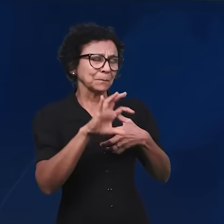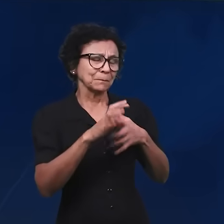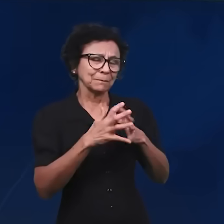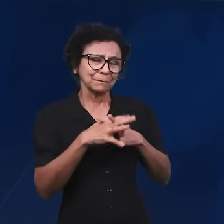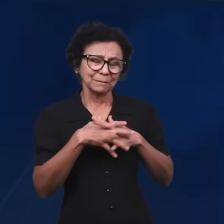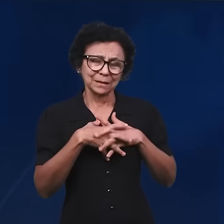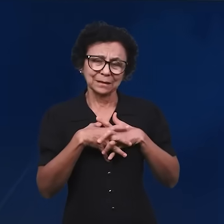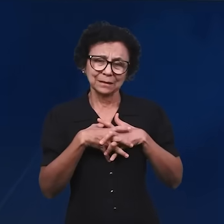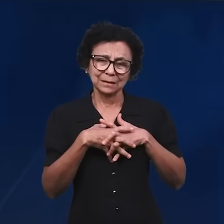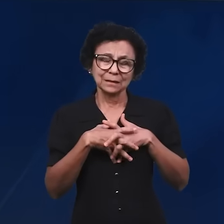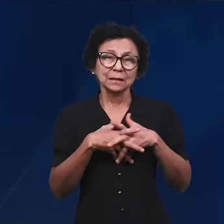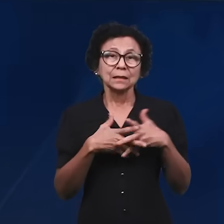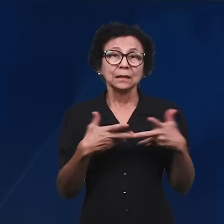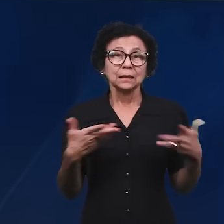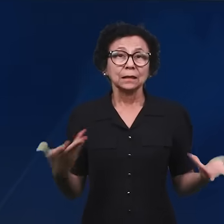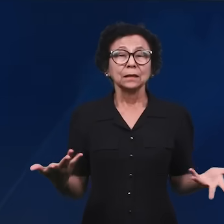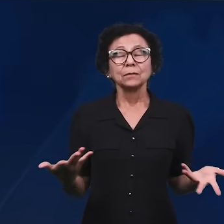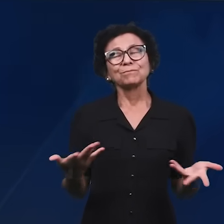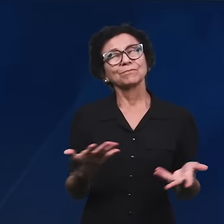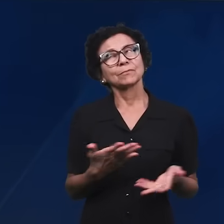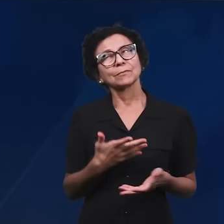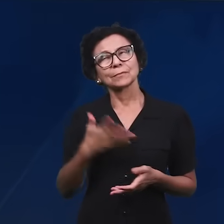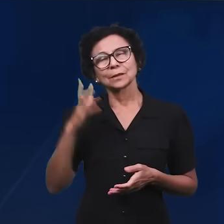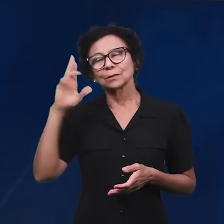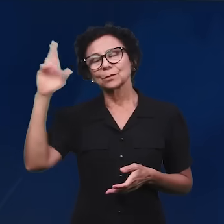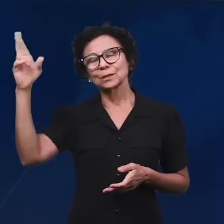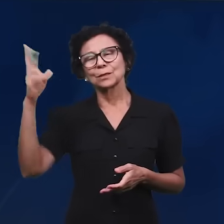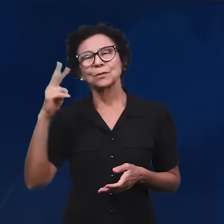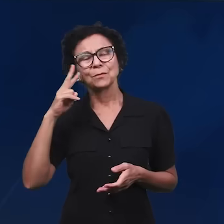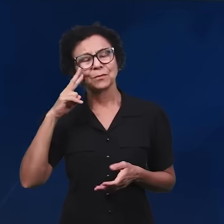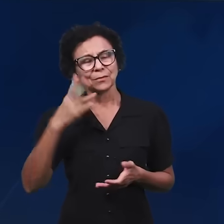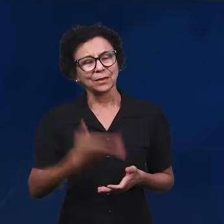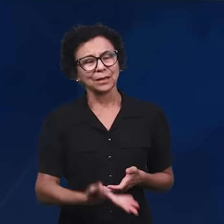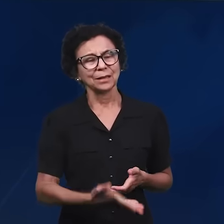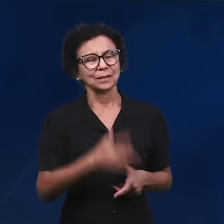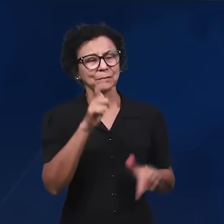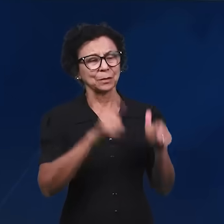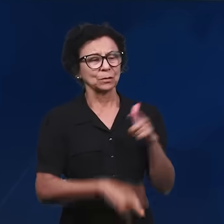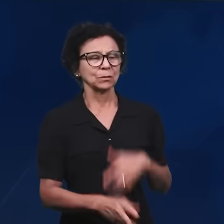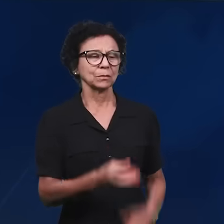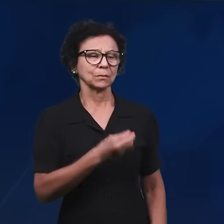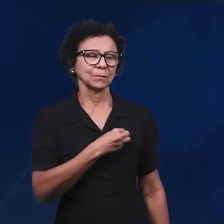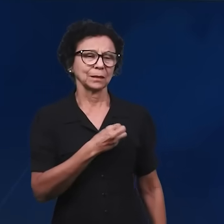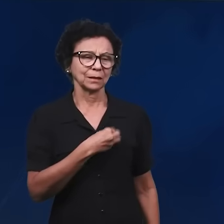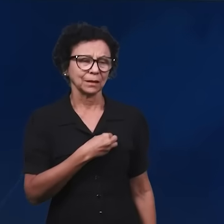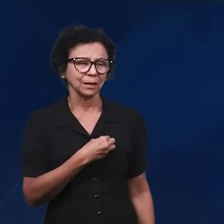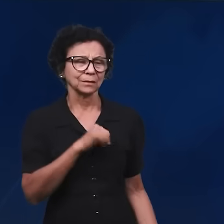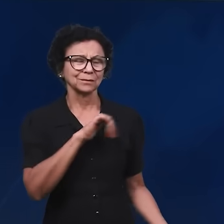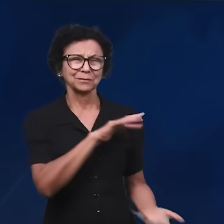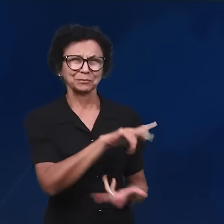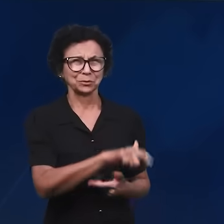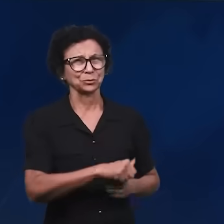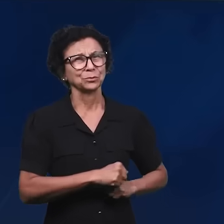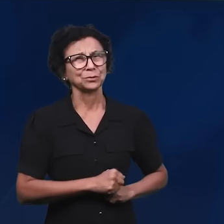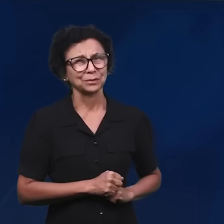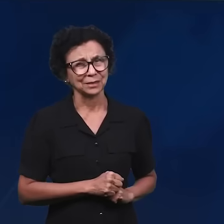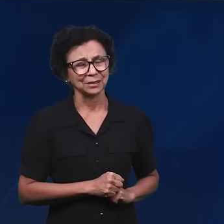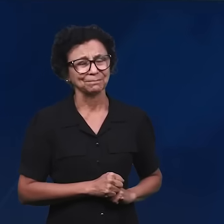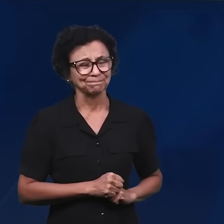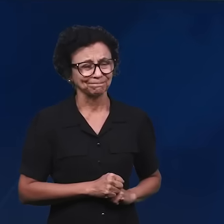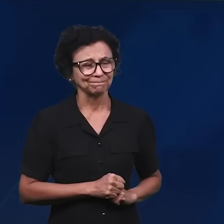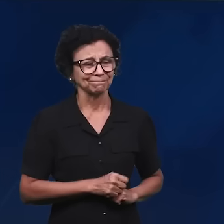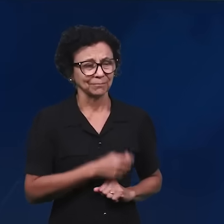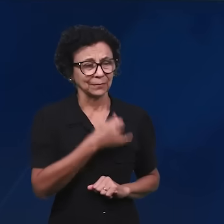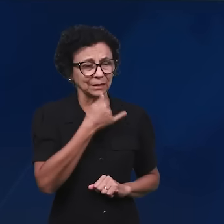está deteriorando cada vez mais, ficando uma situação cheirando mal, o pecado, o mundo que ele está entrando cada vez cheirando